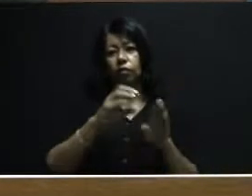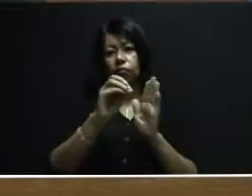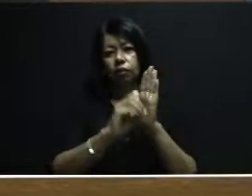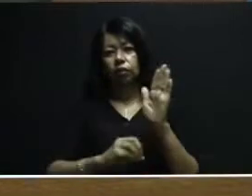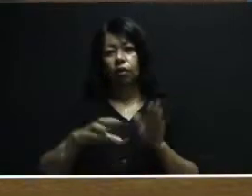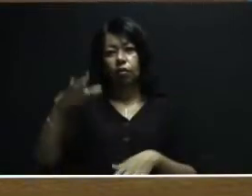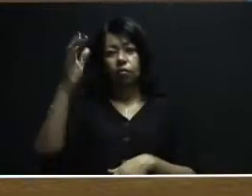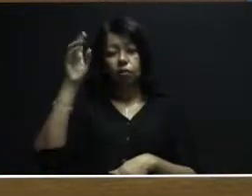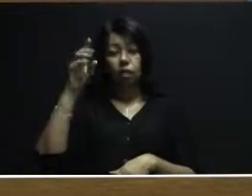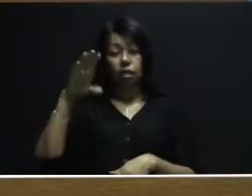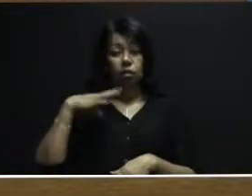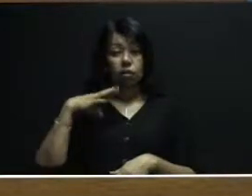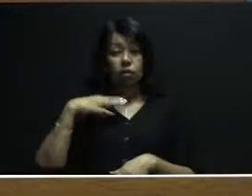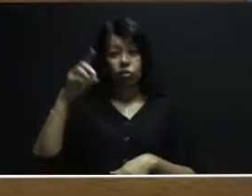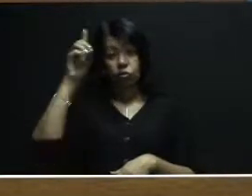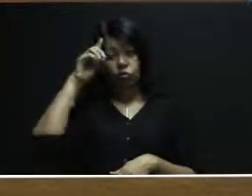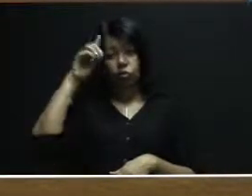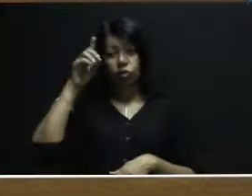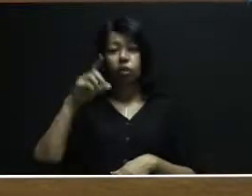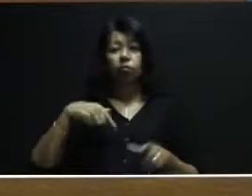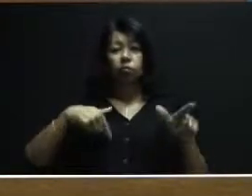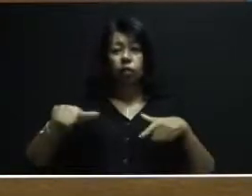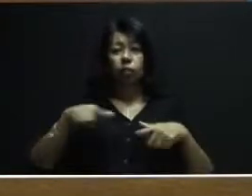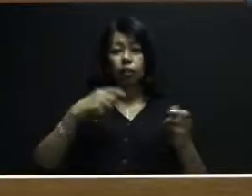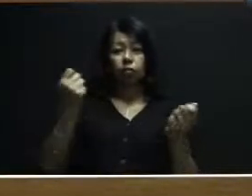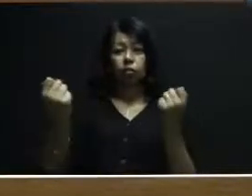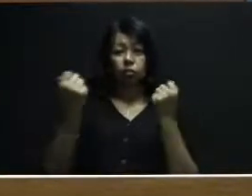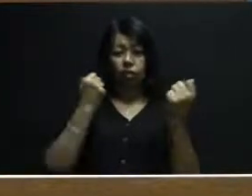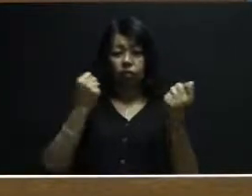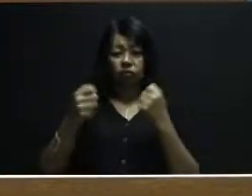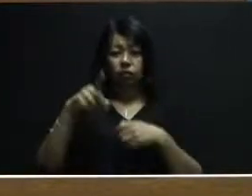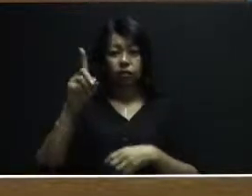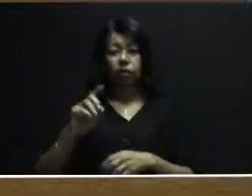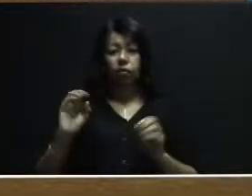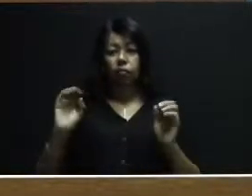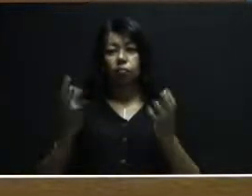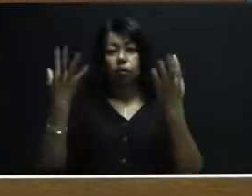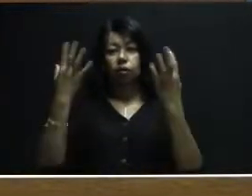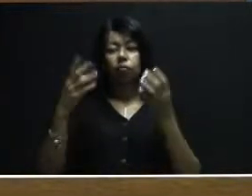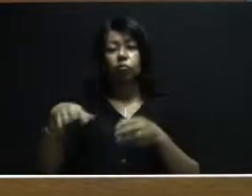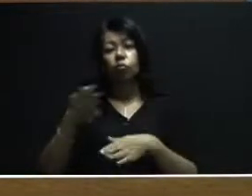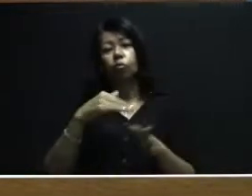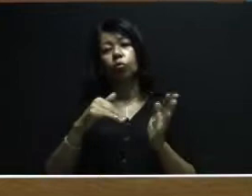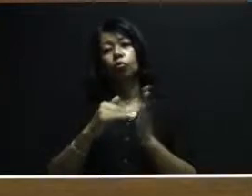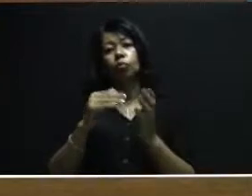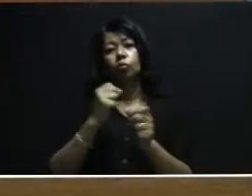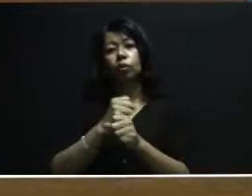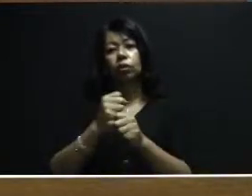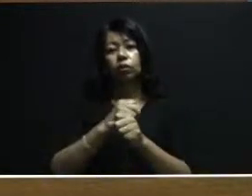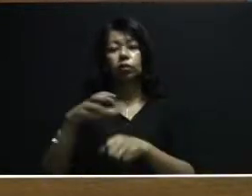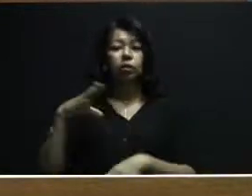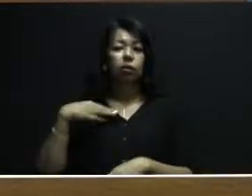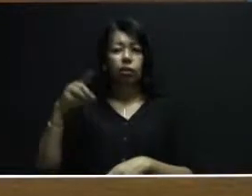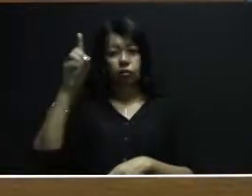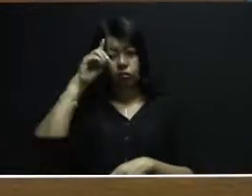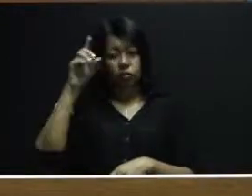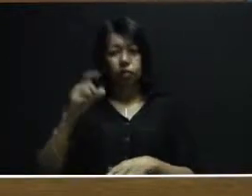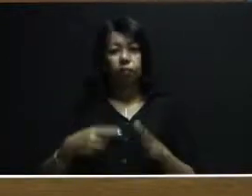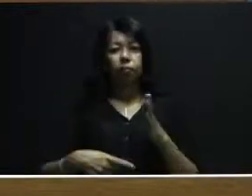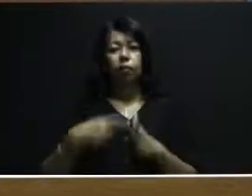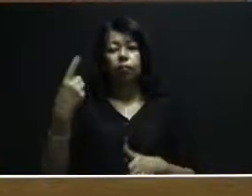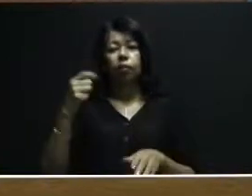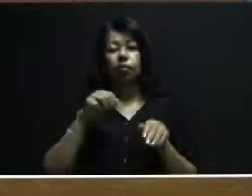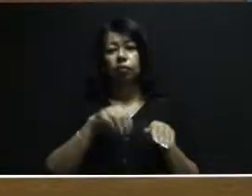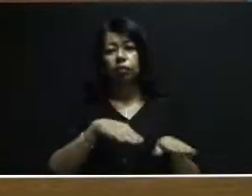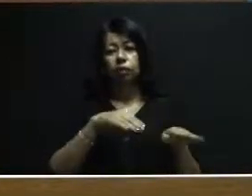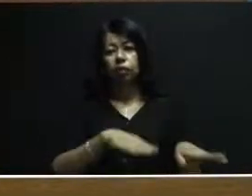município o Dia do Profissional de Educação Física, que será comemorado anualmente na cidade no dia 1º de setembro